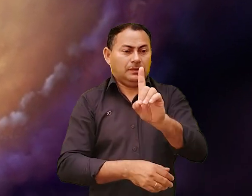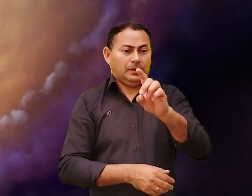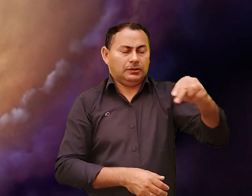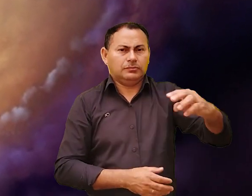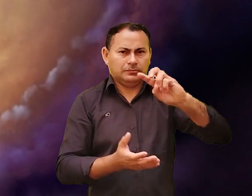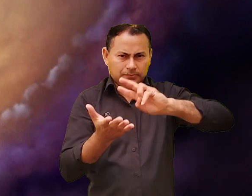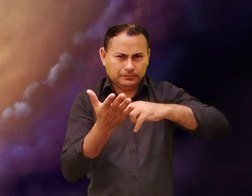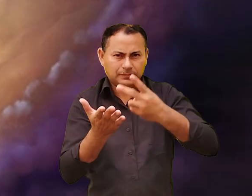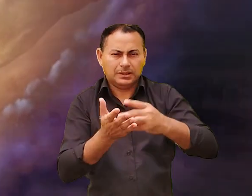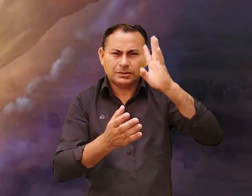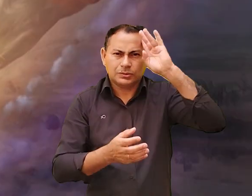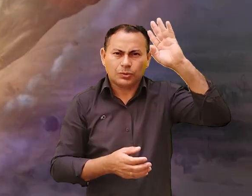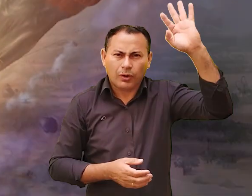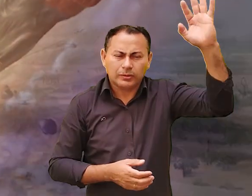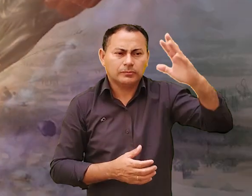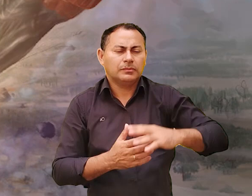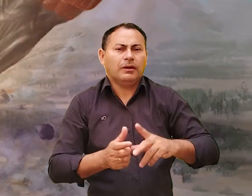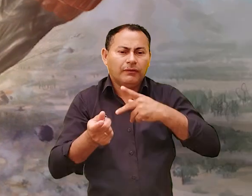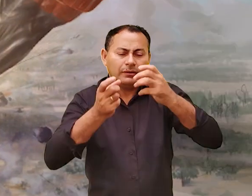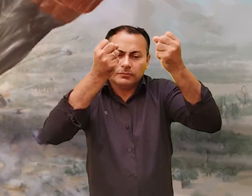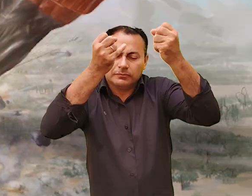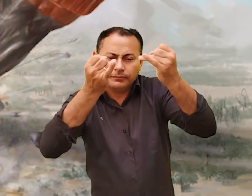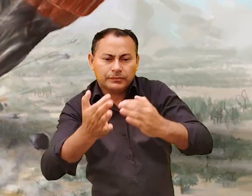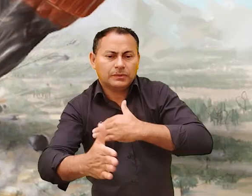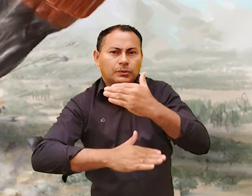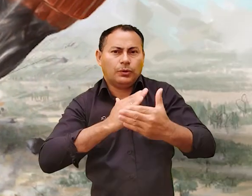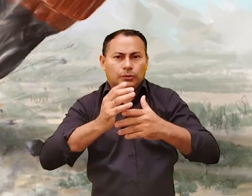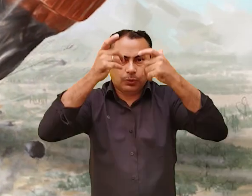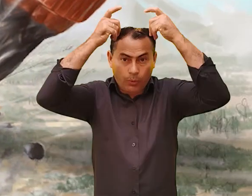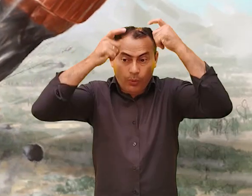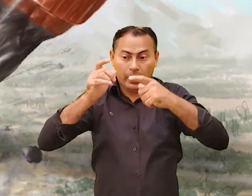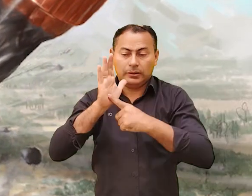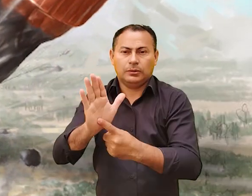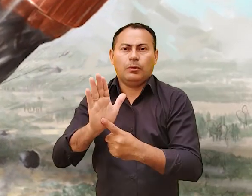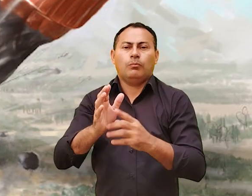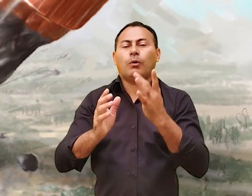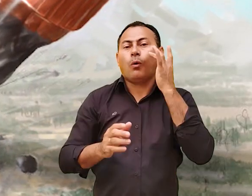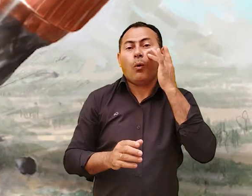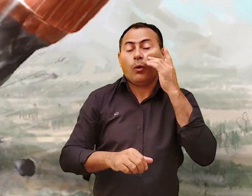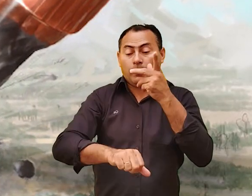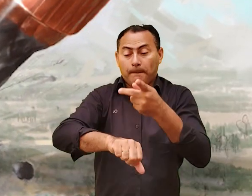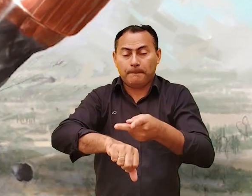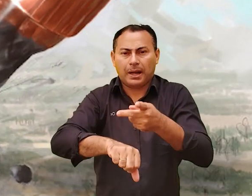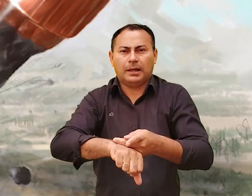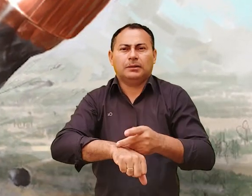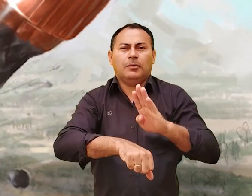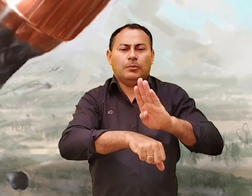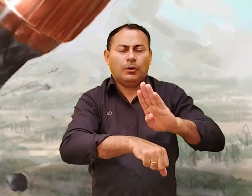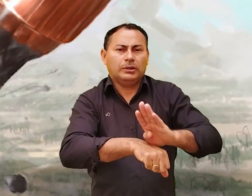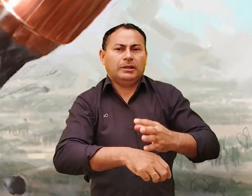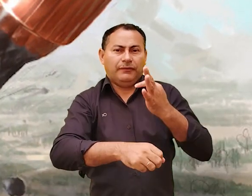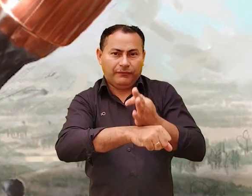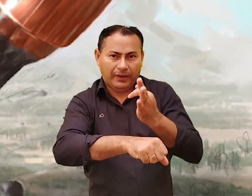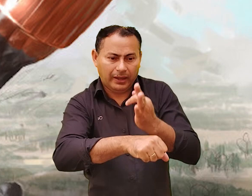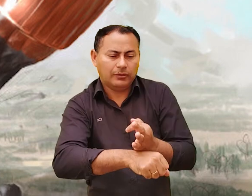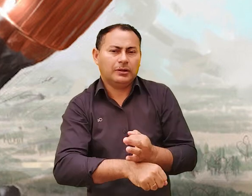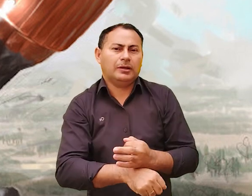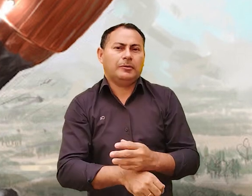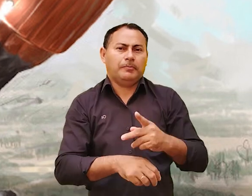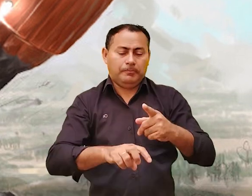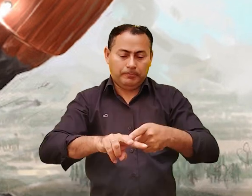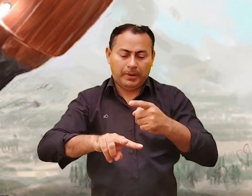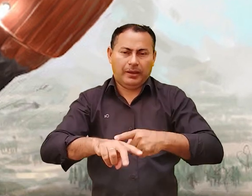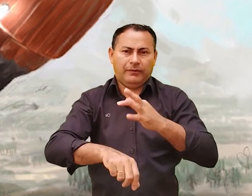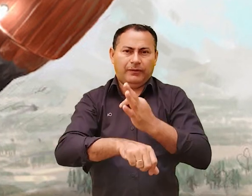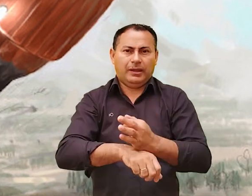Daniel interpretou este sonho dizendo todos os reinos representados pelo ouro, prata, bronze, ferro e pelos pés, que